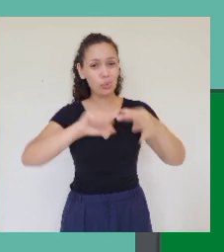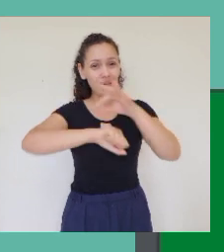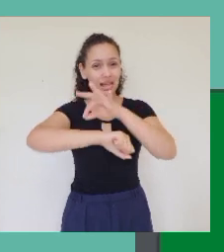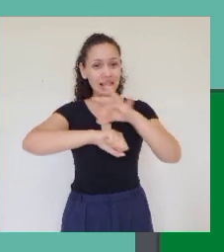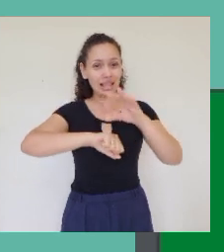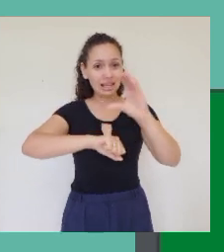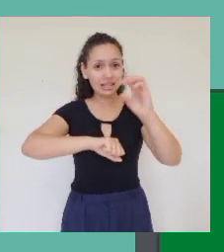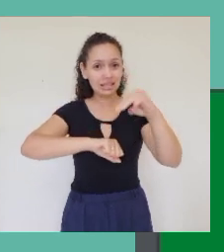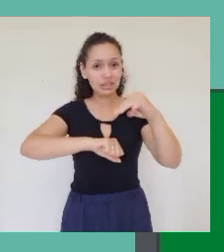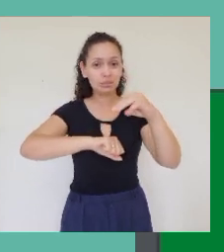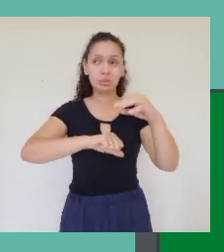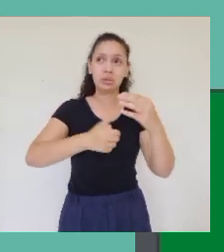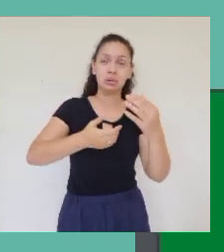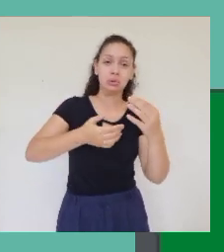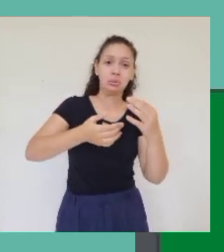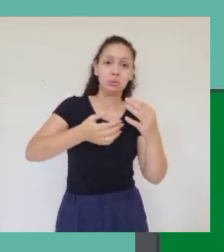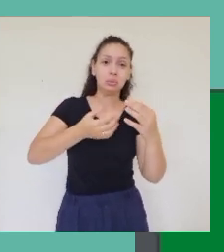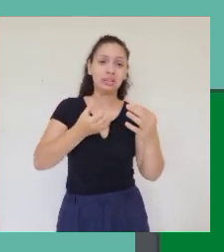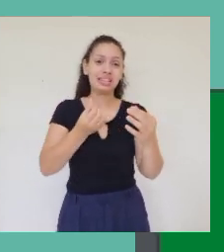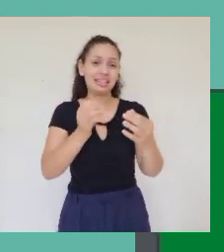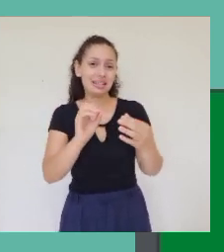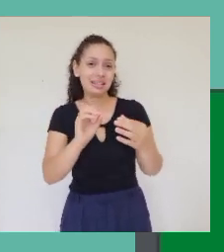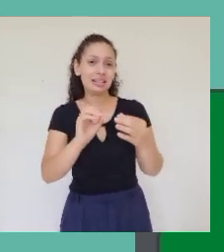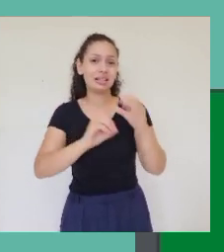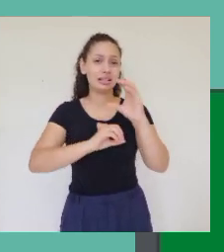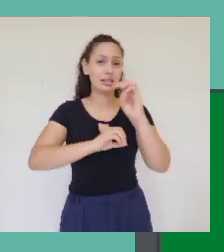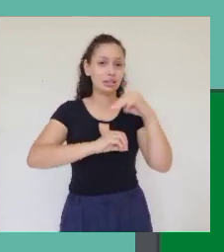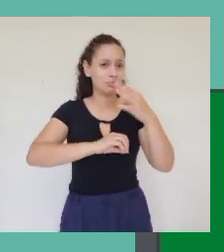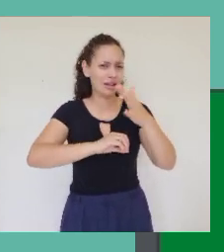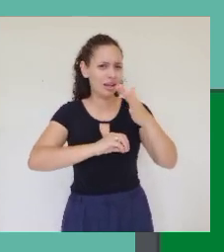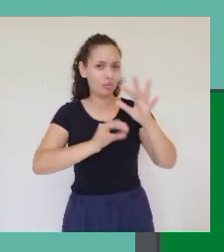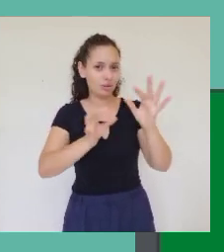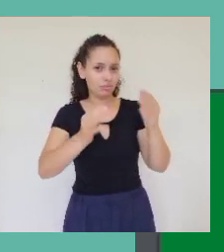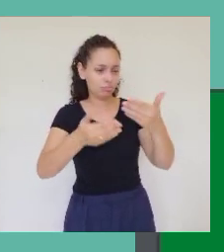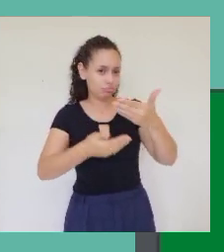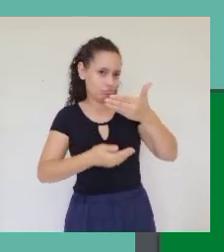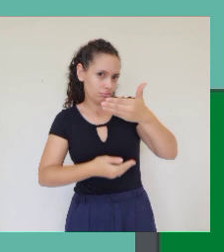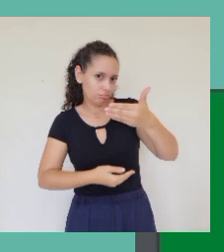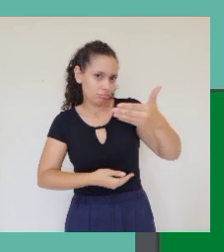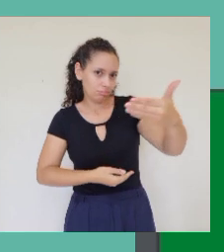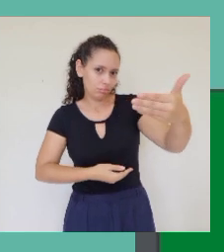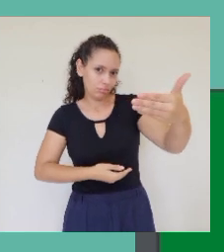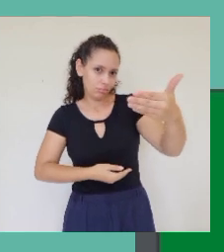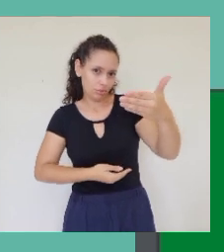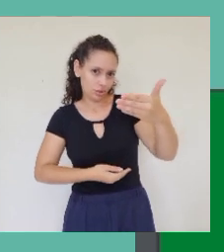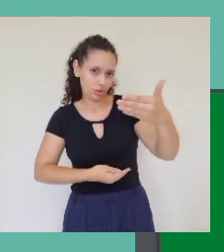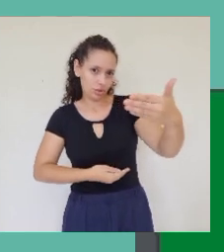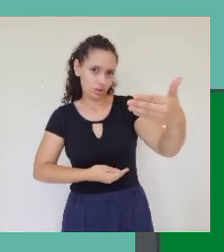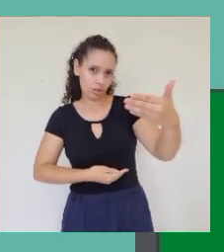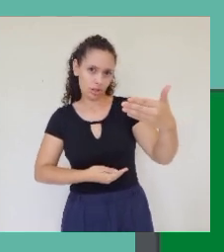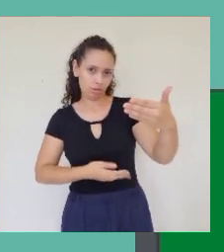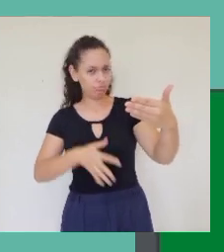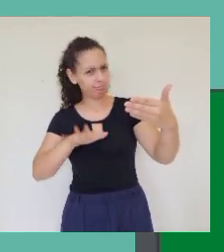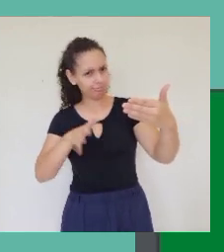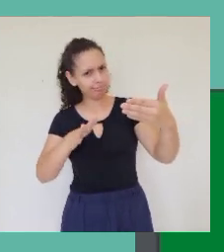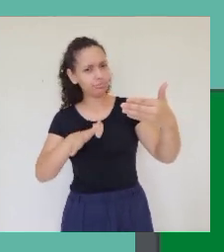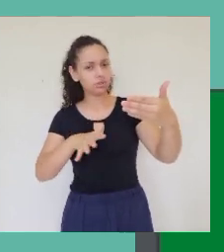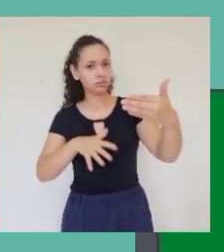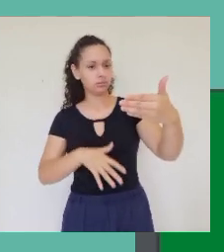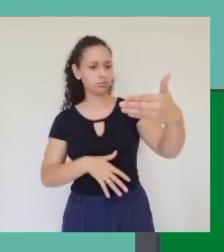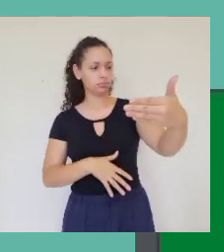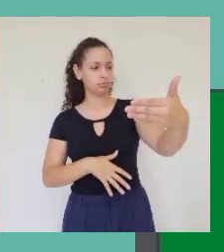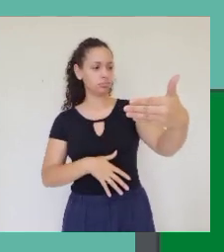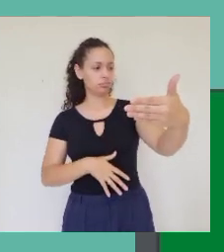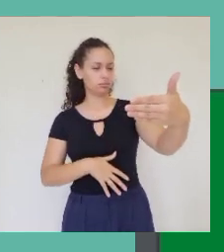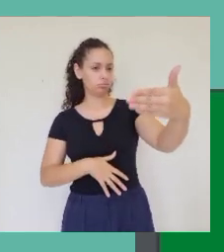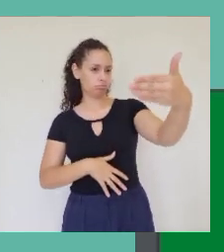Então, se você conseguir manter a sua tela, né, na região bem